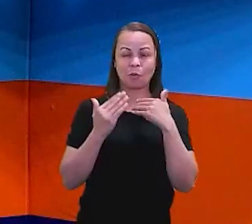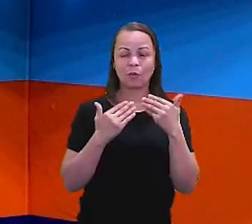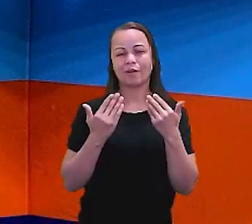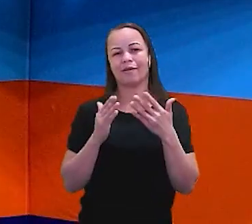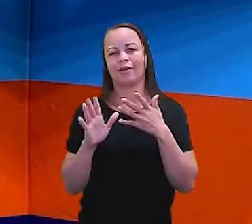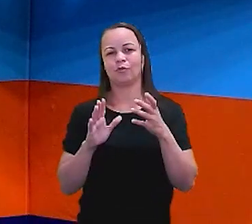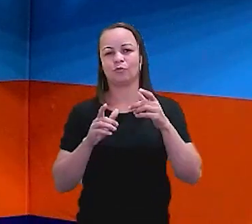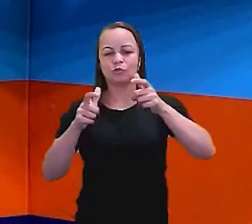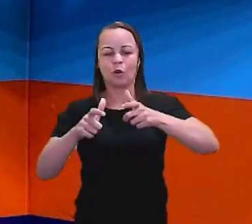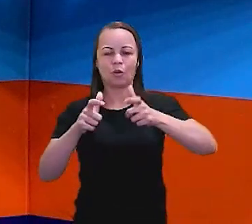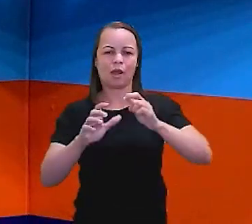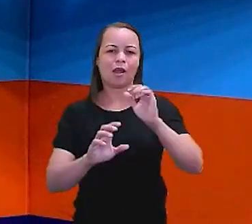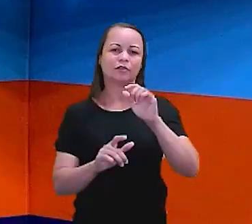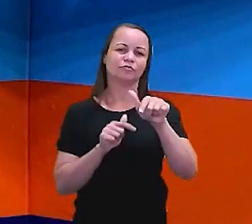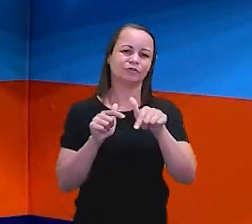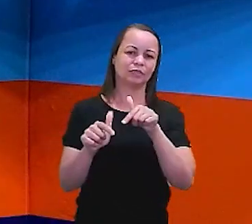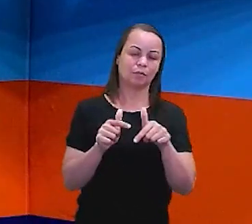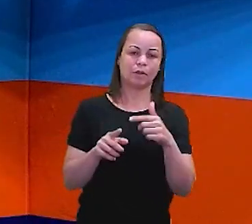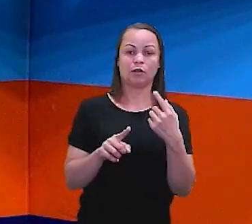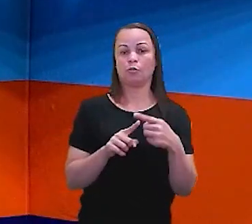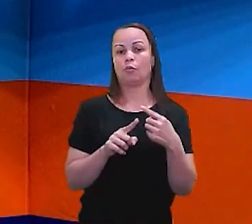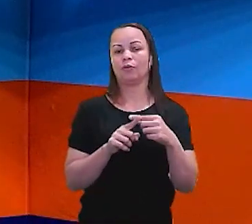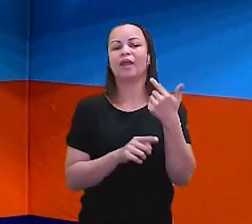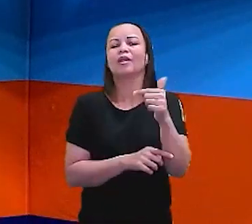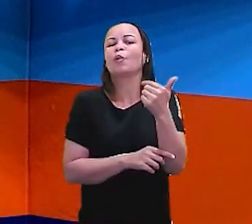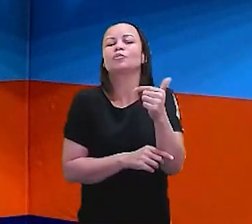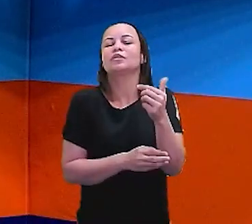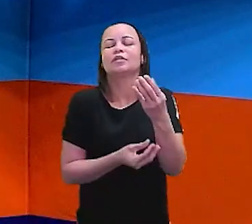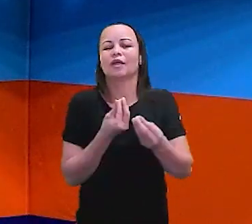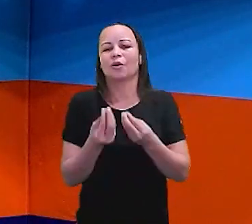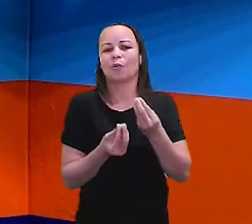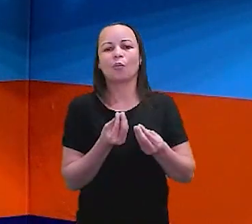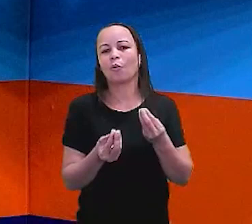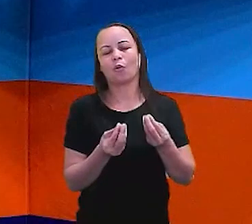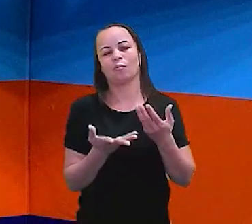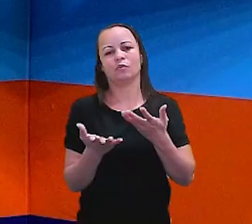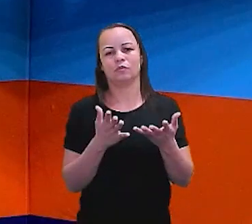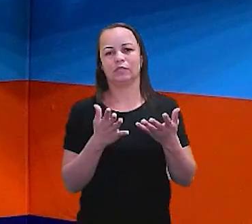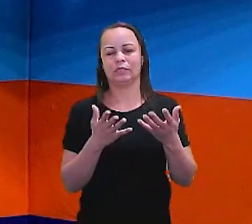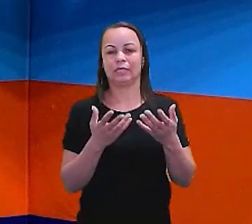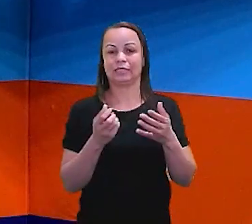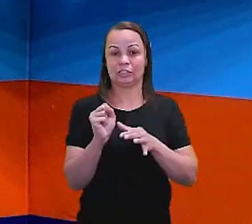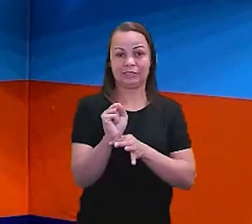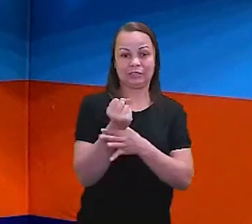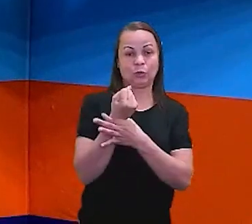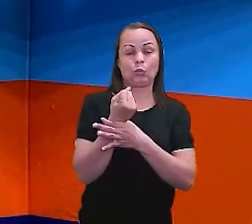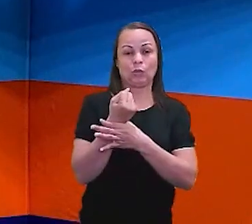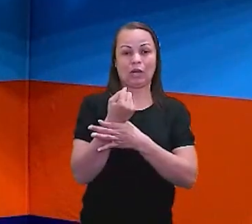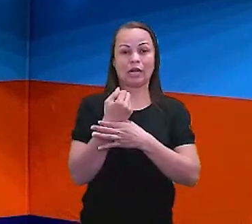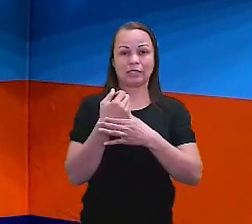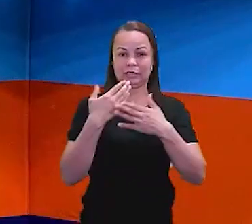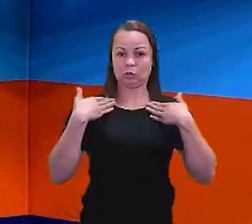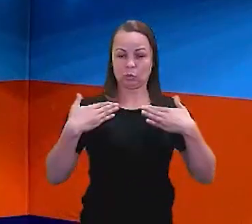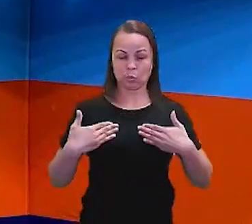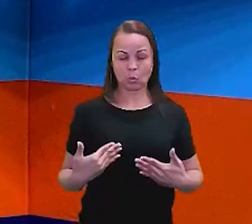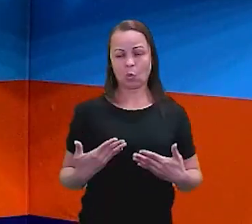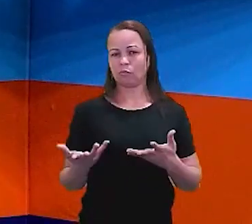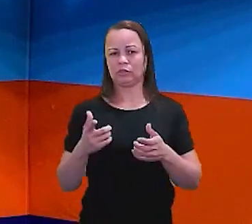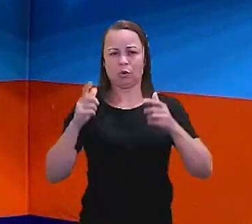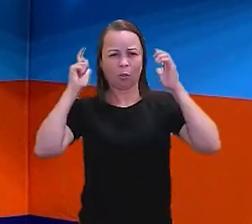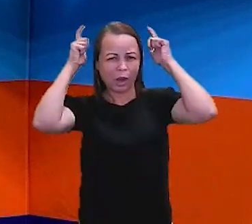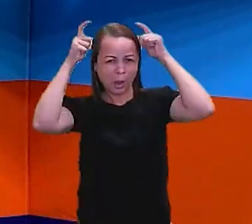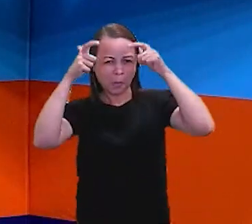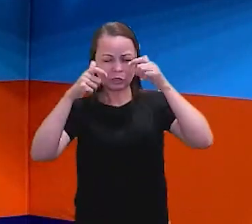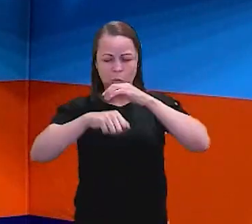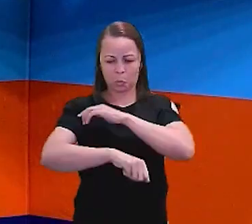de trabalho. Por quê? Porque eles não tinham nada para eles, nada em questão de segurança deles. Não tinham capacete, não tinham uma veste